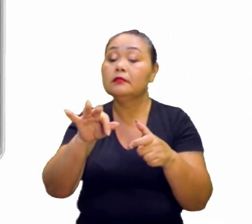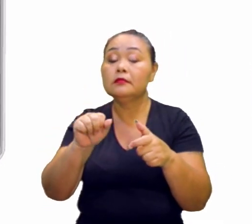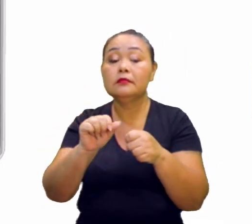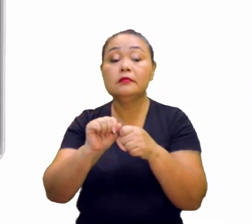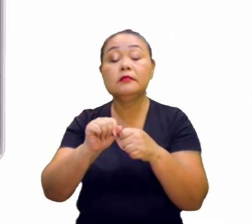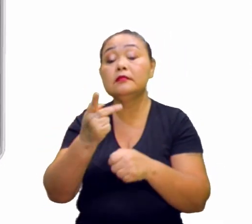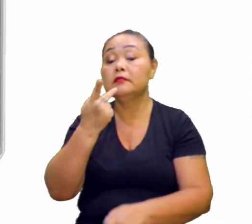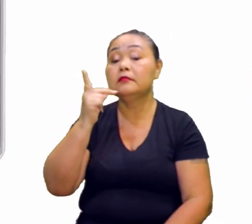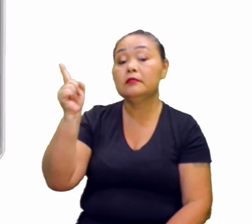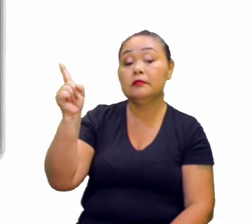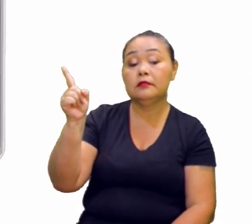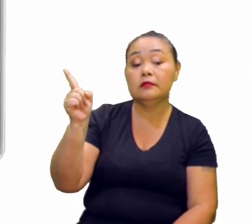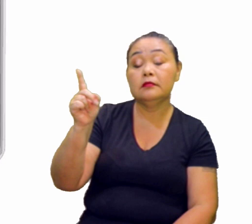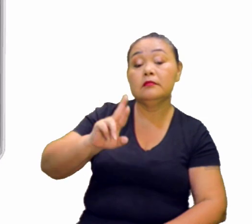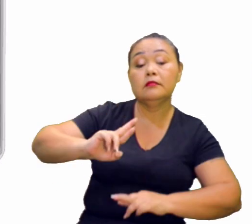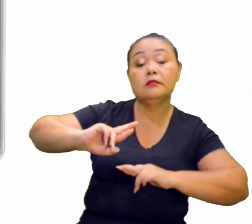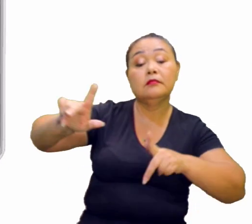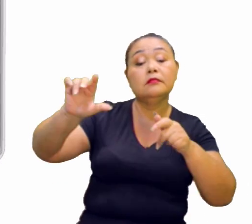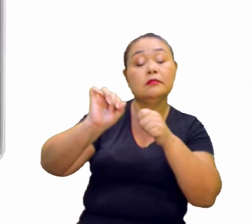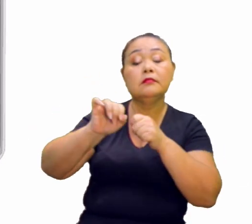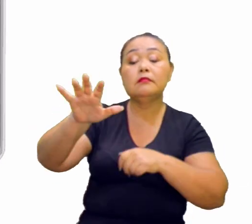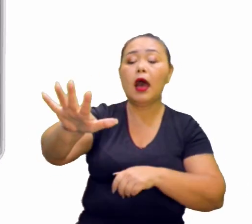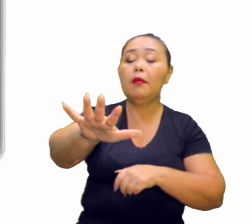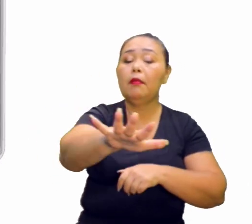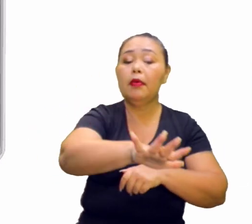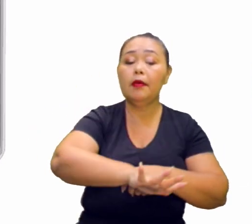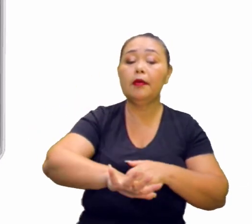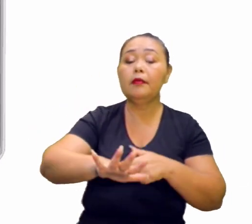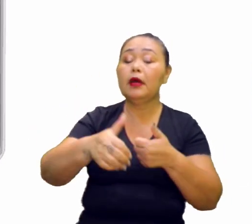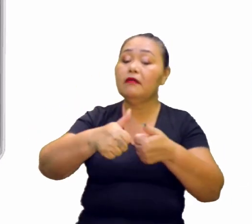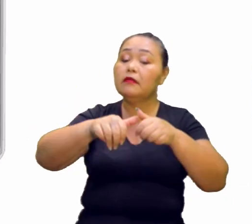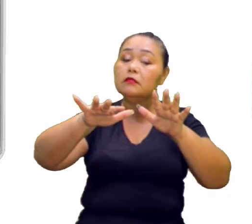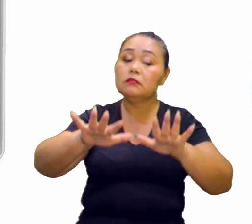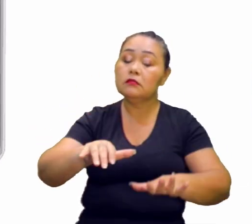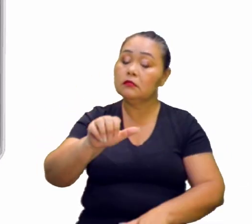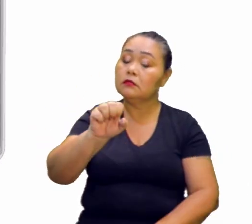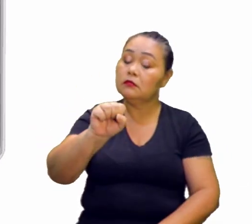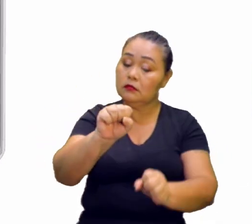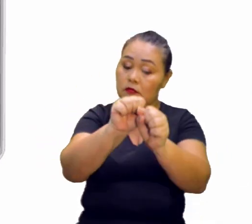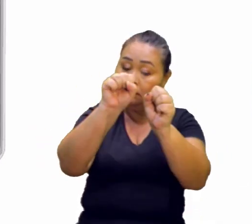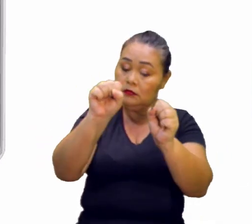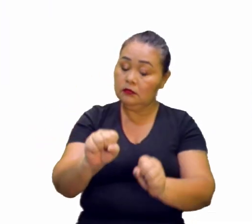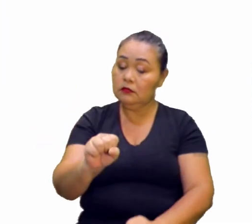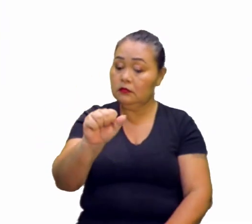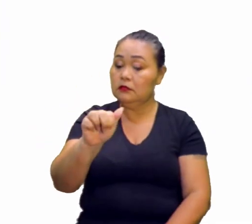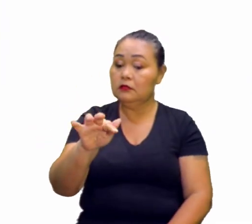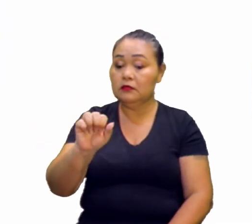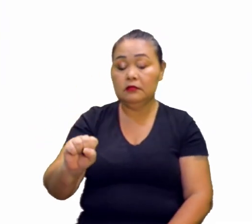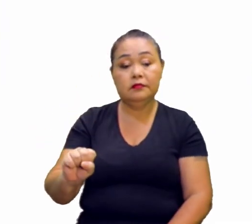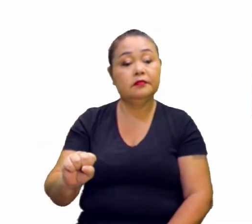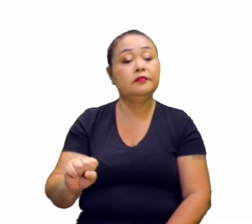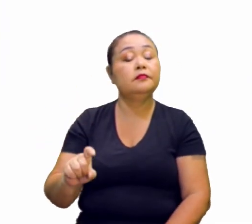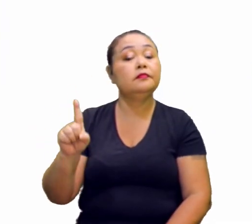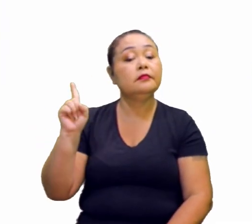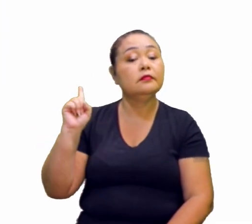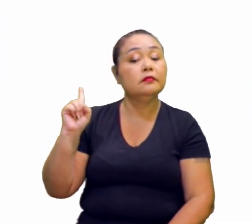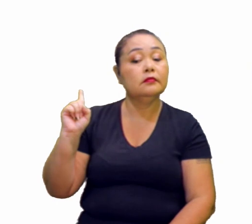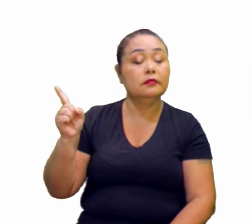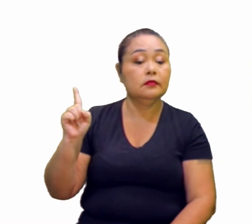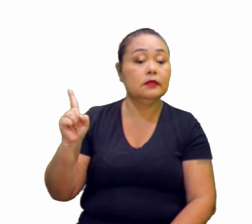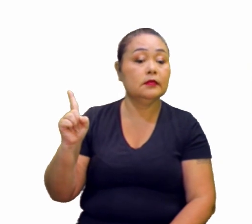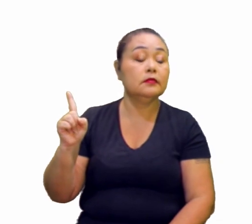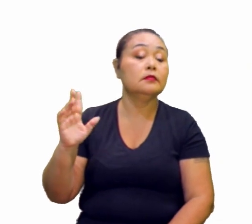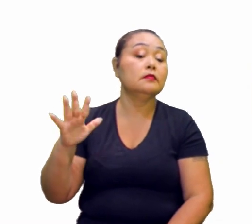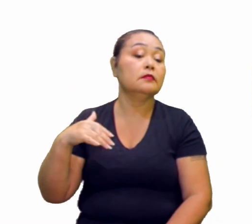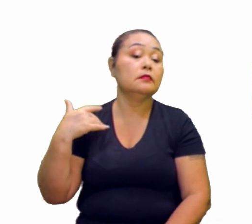Aí nós temos aí as diferentes áreas para a implantação desses SAFs. Vamos lá.